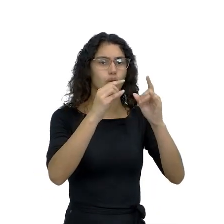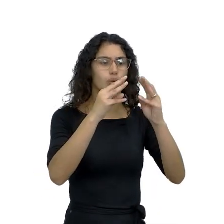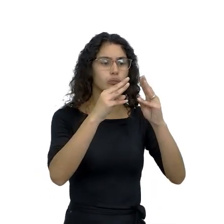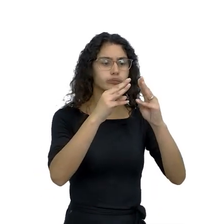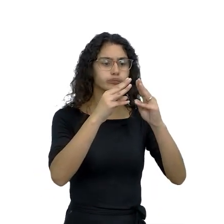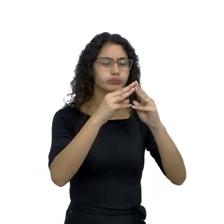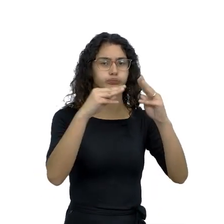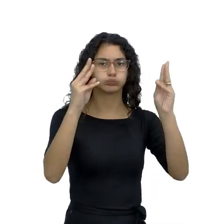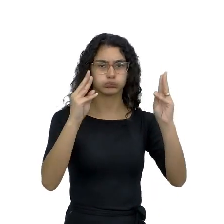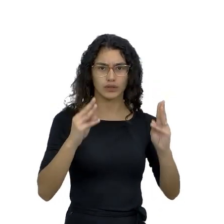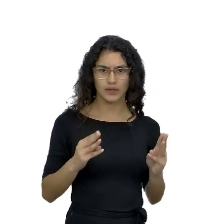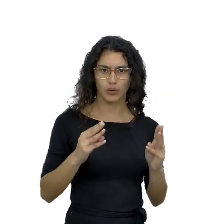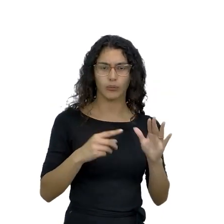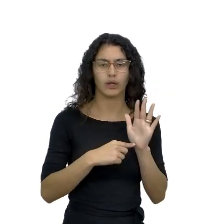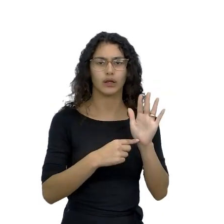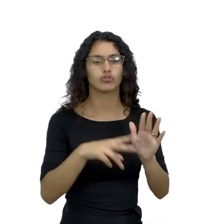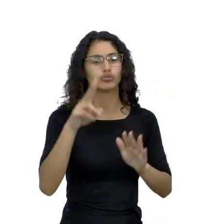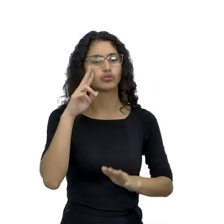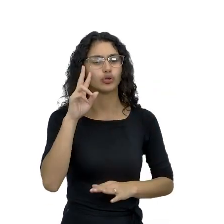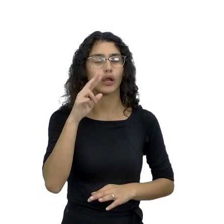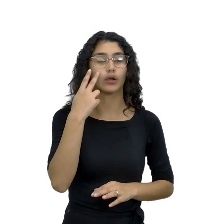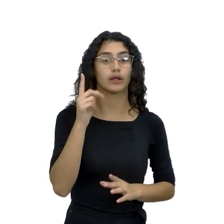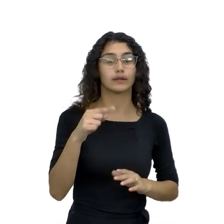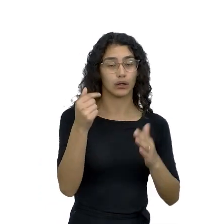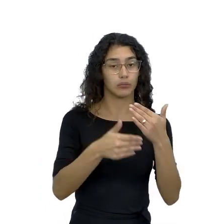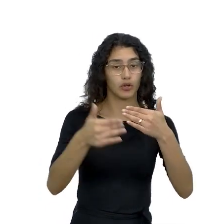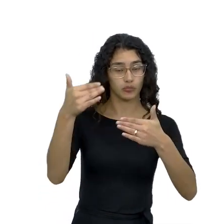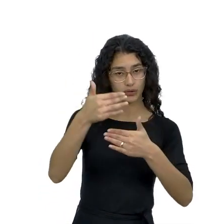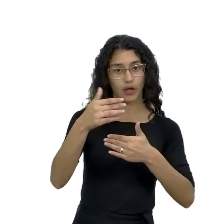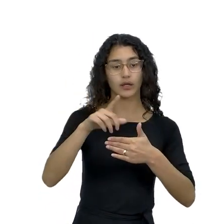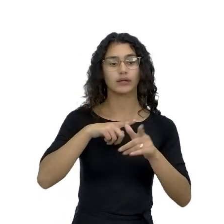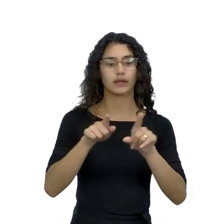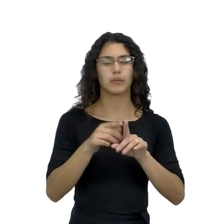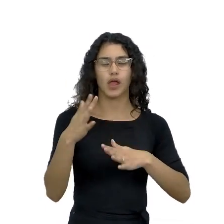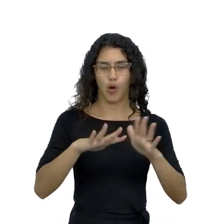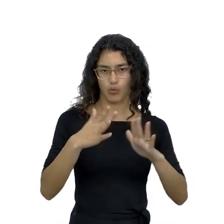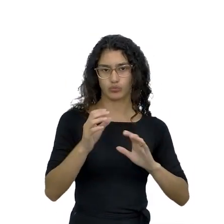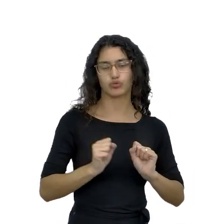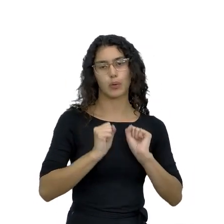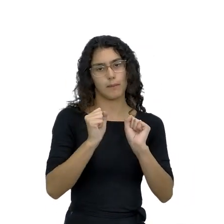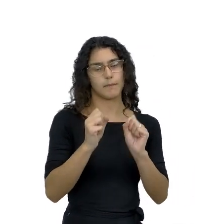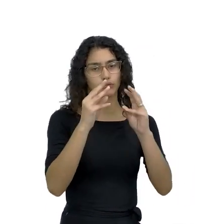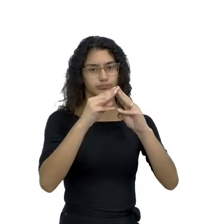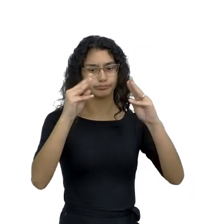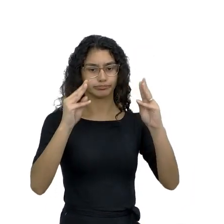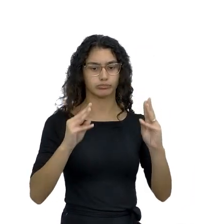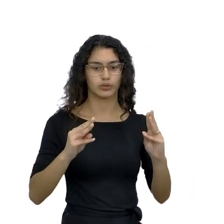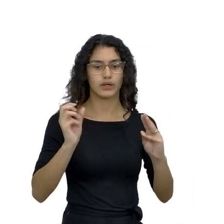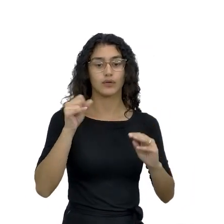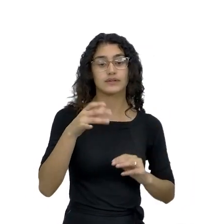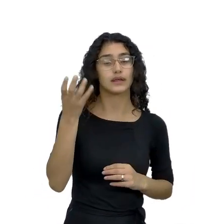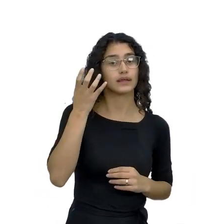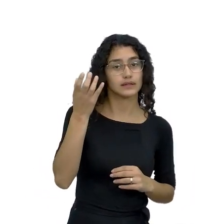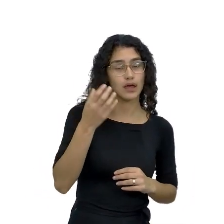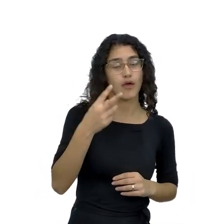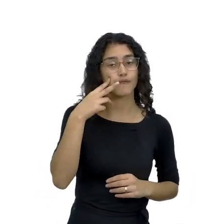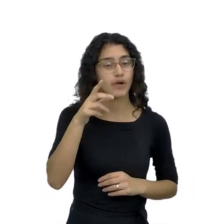natural. Eu vou deixar no próximo slide alguns museus aí, né, se você